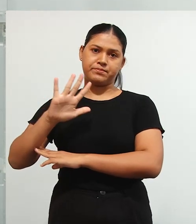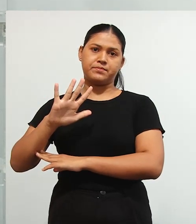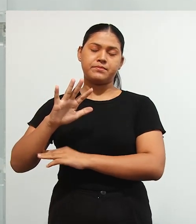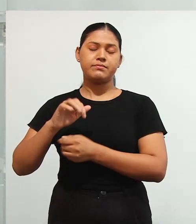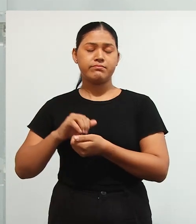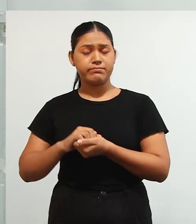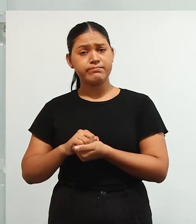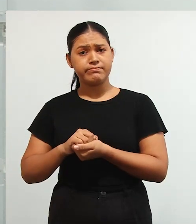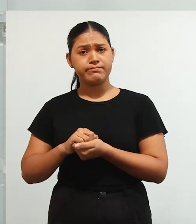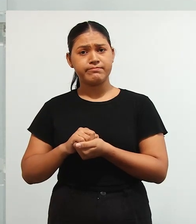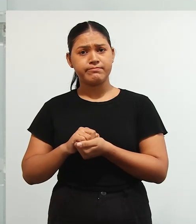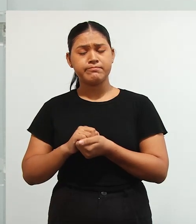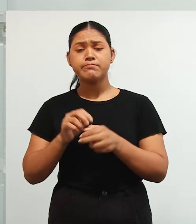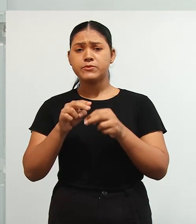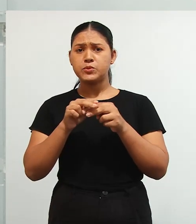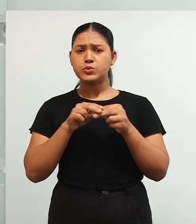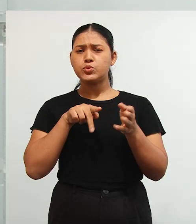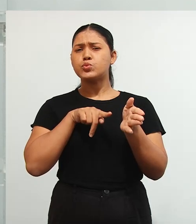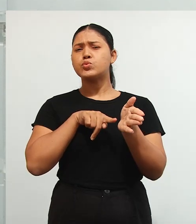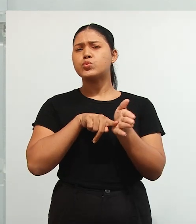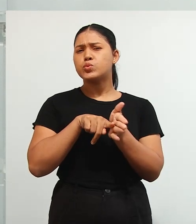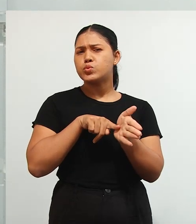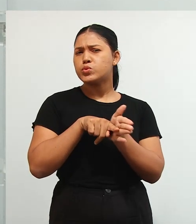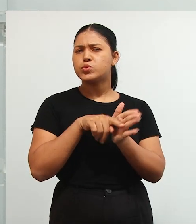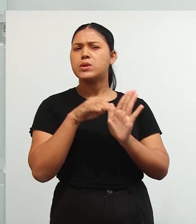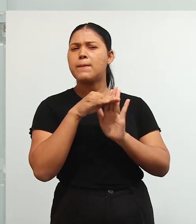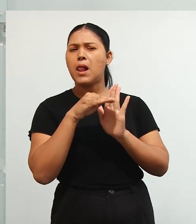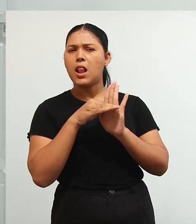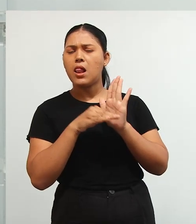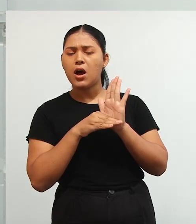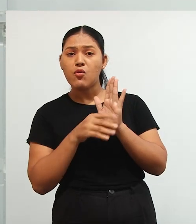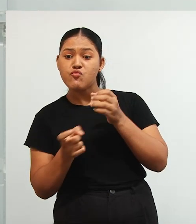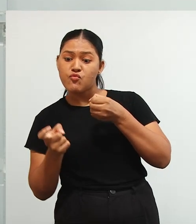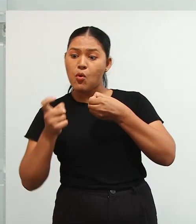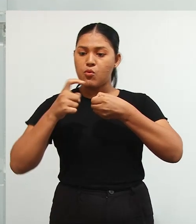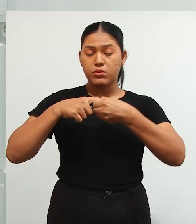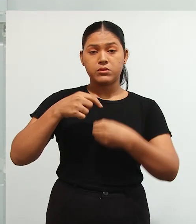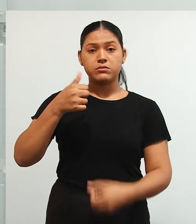Então, esses estudos só são retomados no ano de